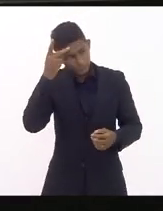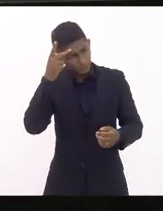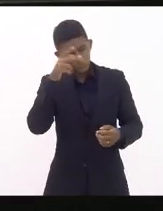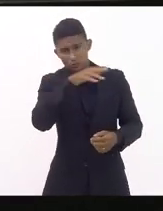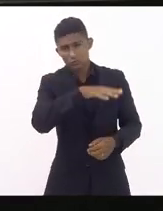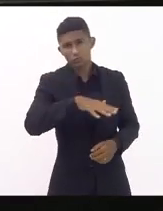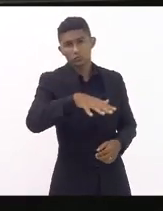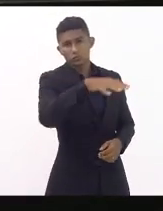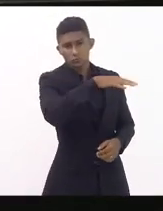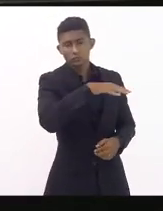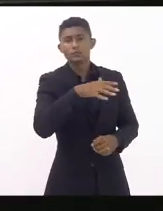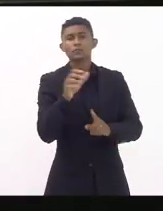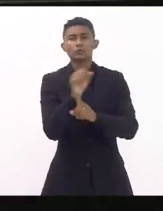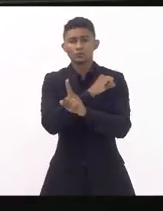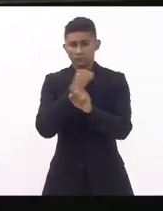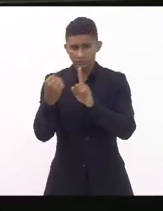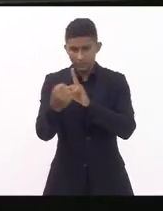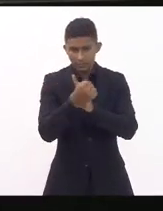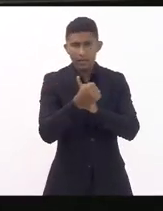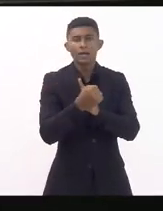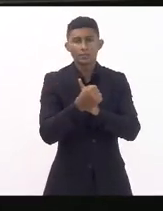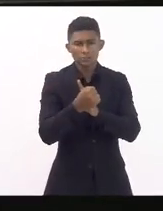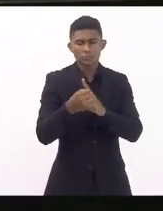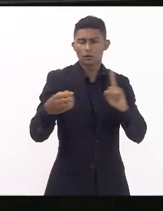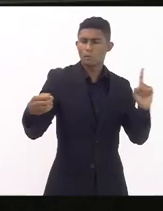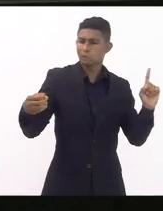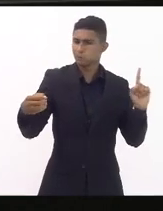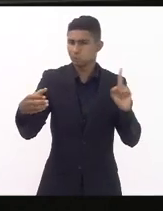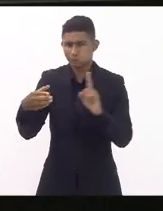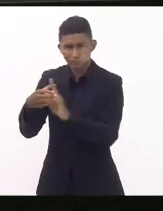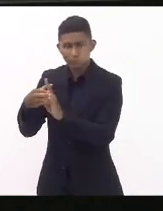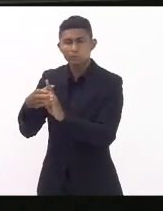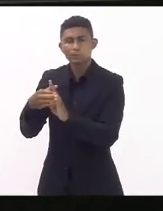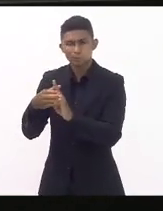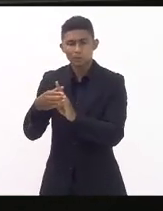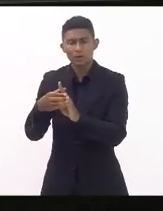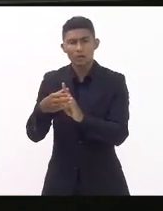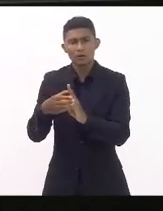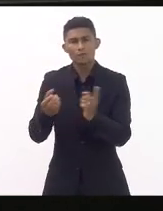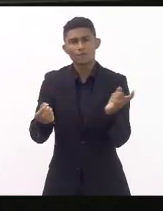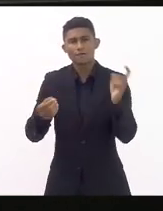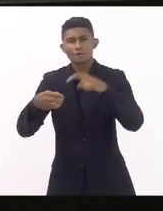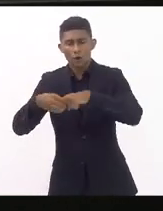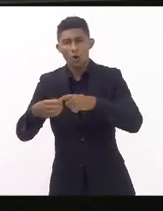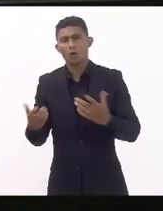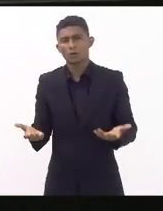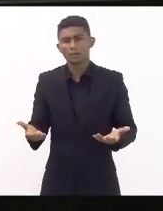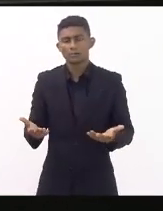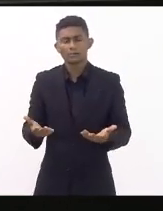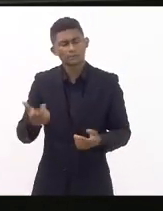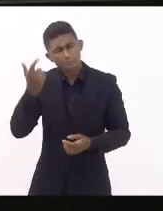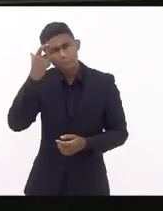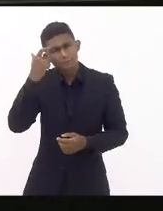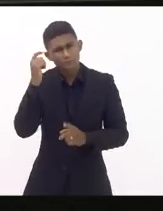uma reinserção social. Não dá para a gente pensar em ressocialização sem humanização.